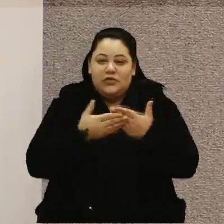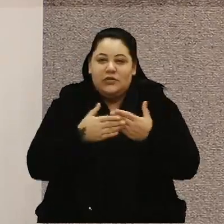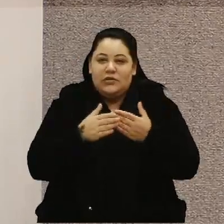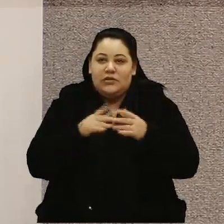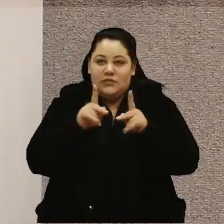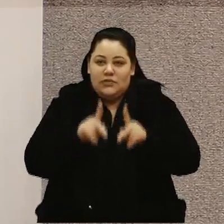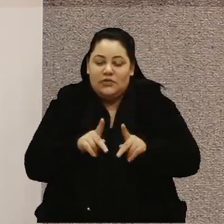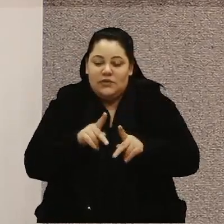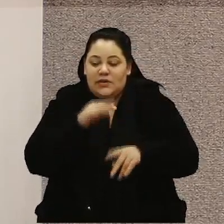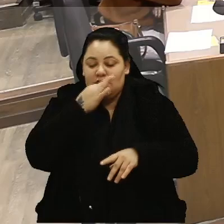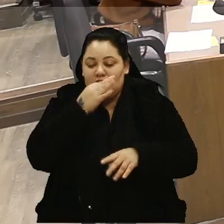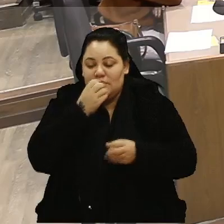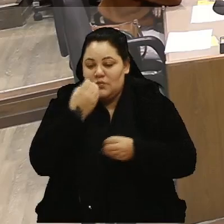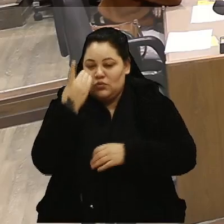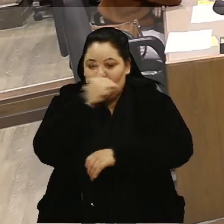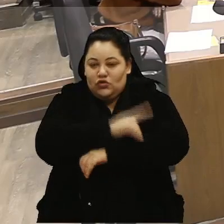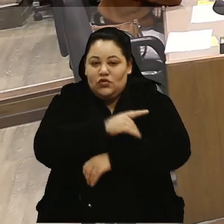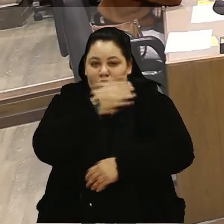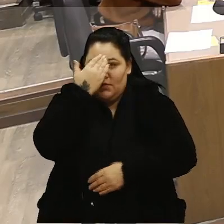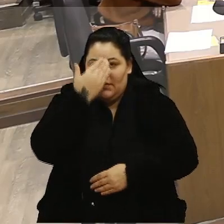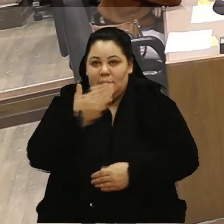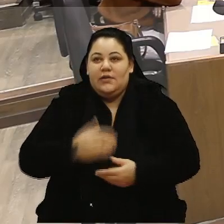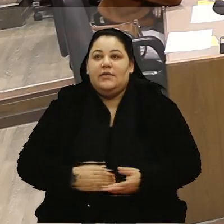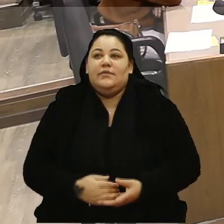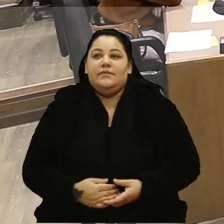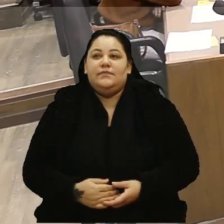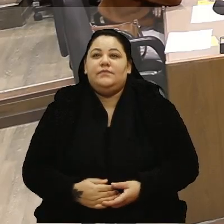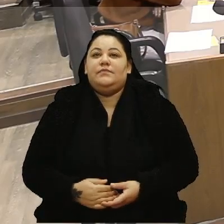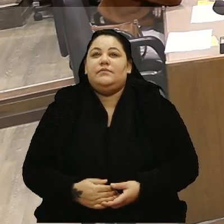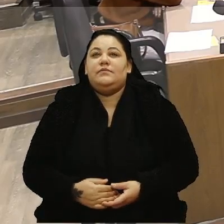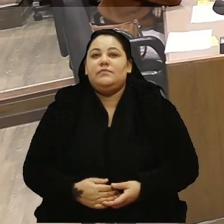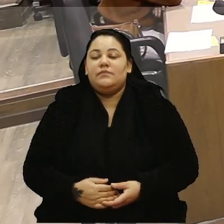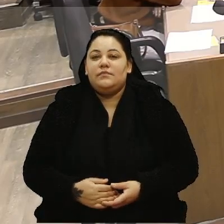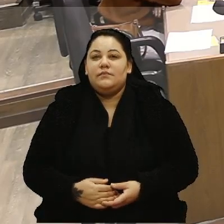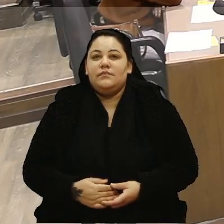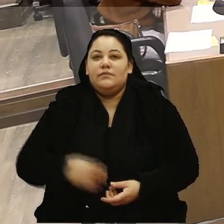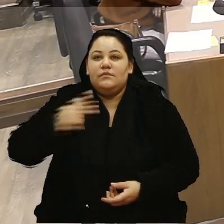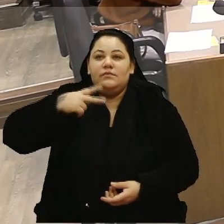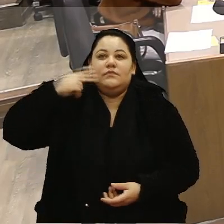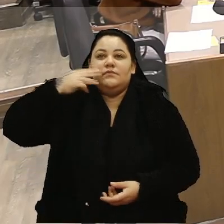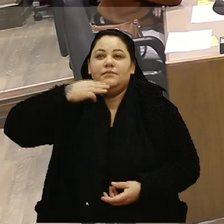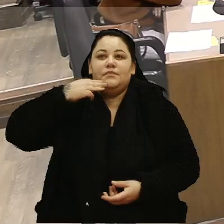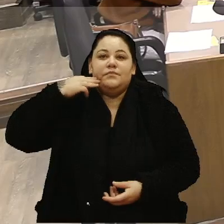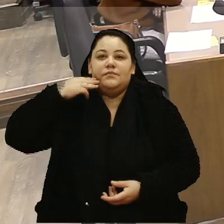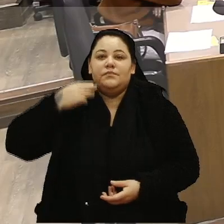caxiense. Muito bom dia, obrigado. Obrigado, vereador Caleb. Com a palavra, a vereadora Marisol Santos.